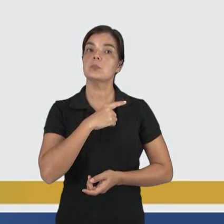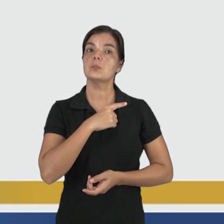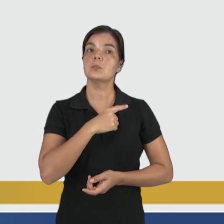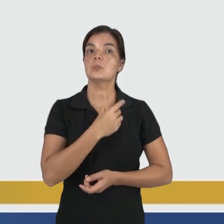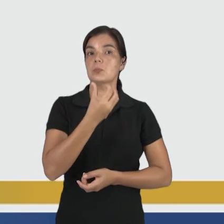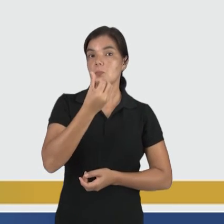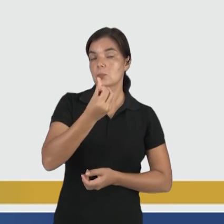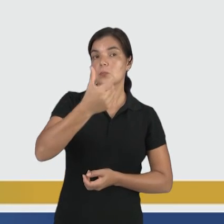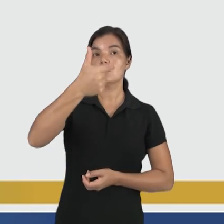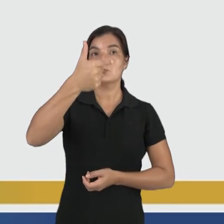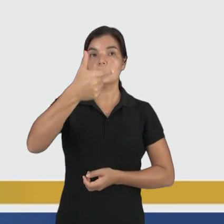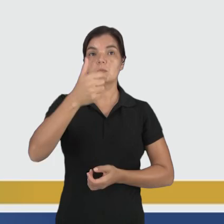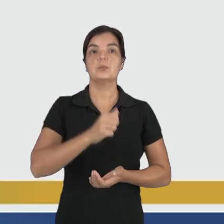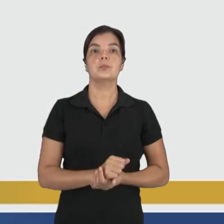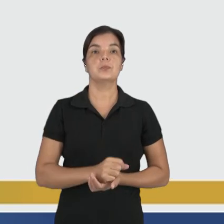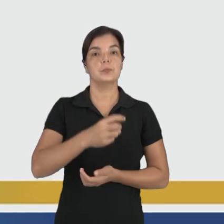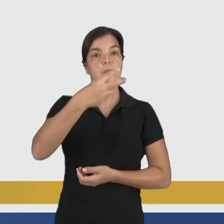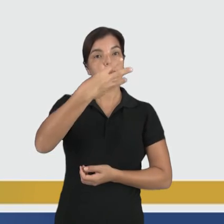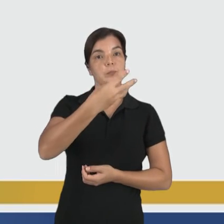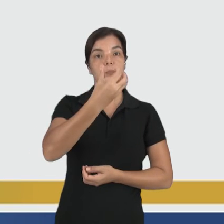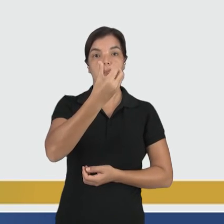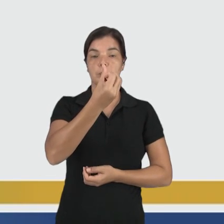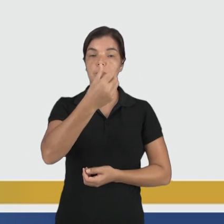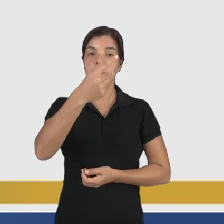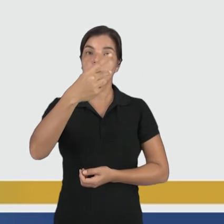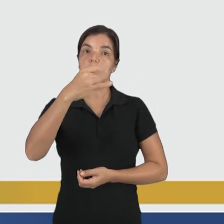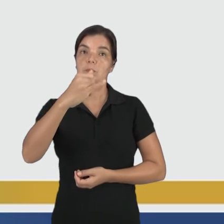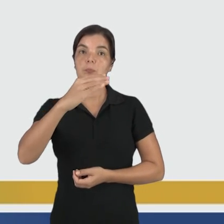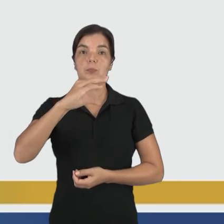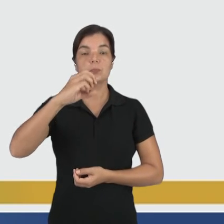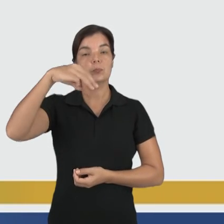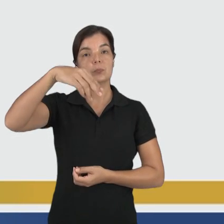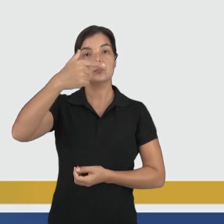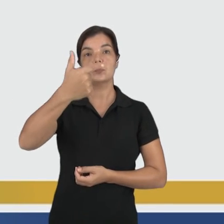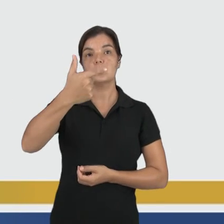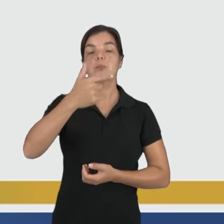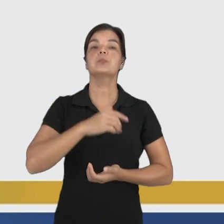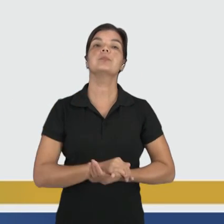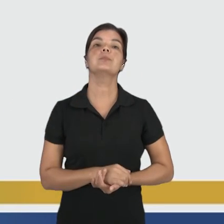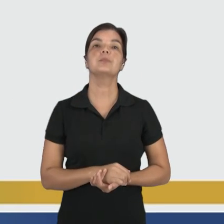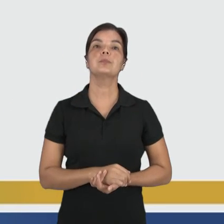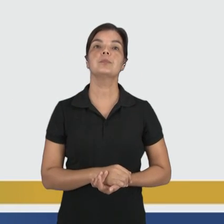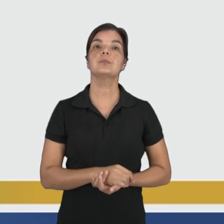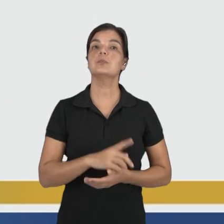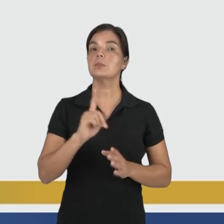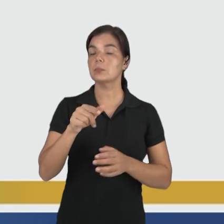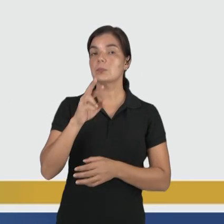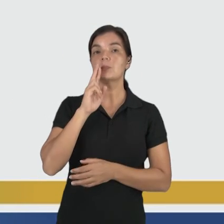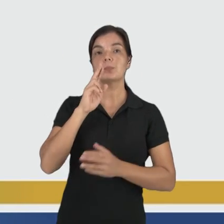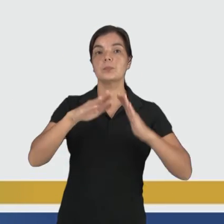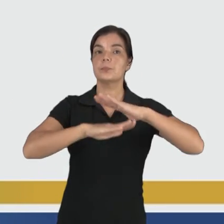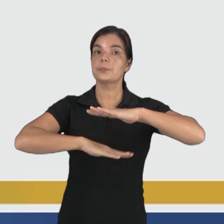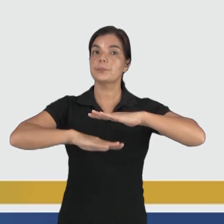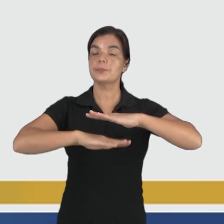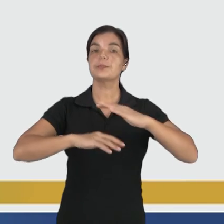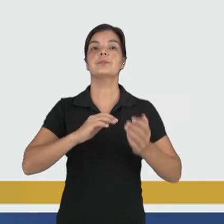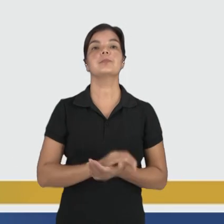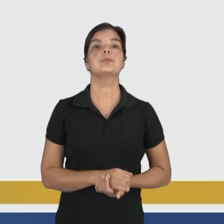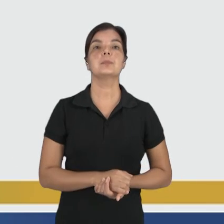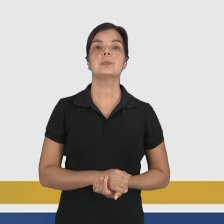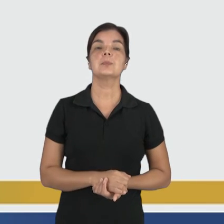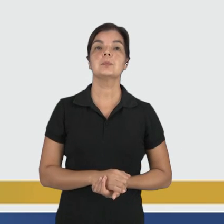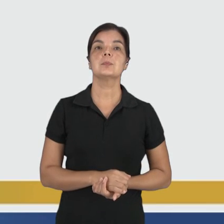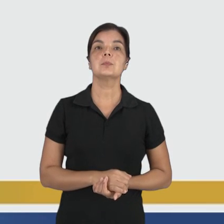então fica 36 π centímetros quadrado, tá? Então, essa é a área da base. Agora nós vamos à